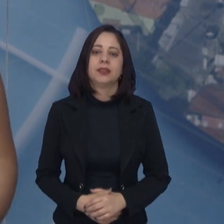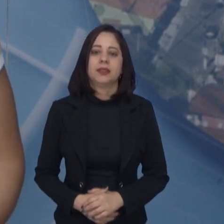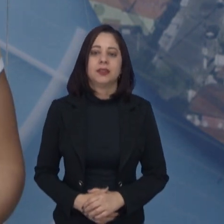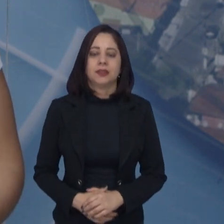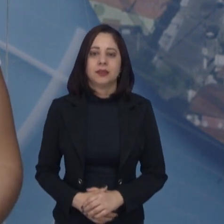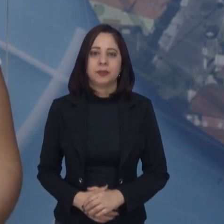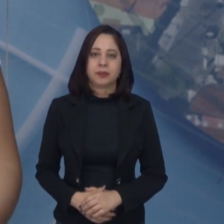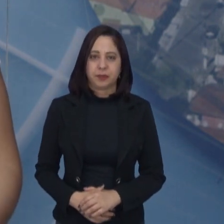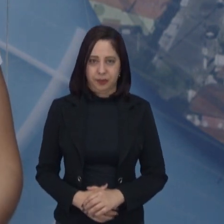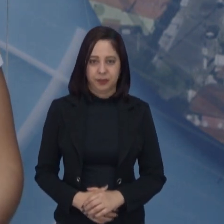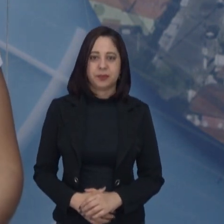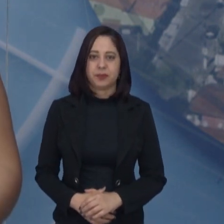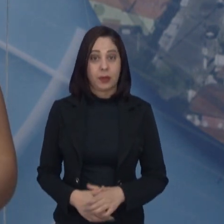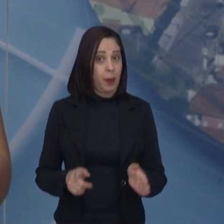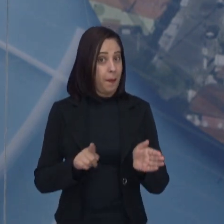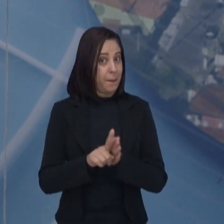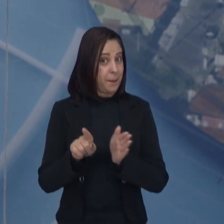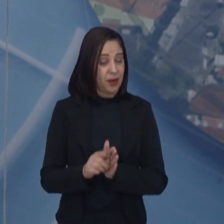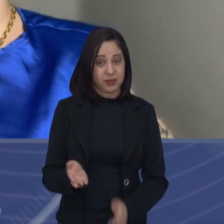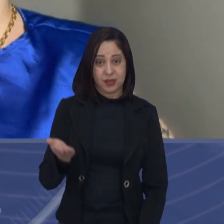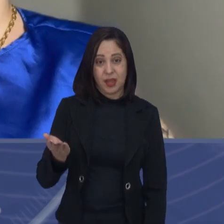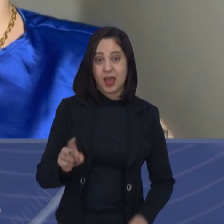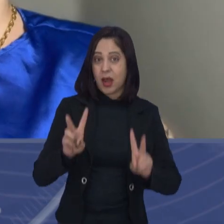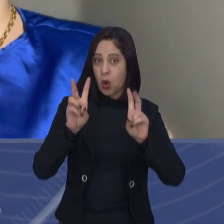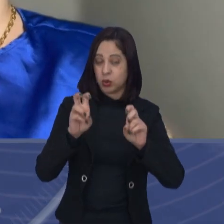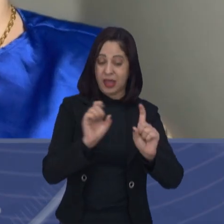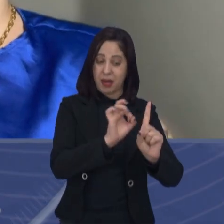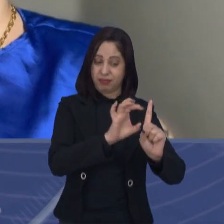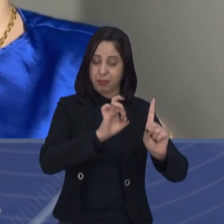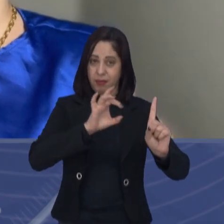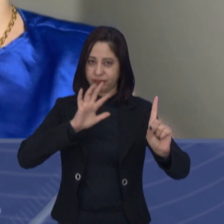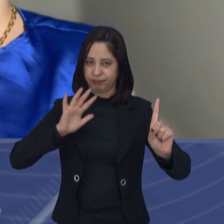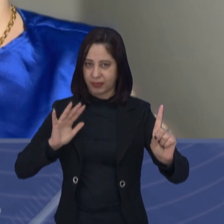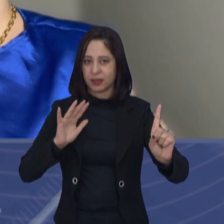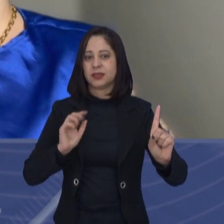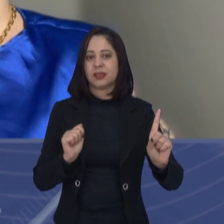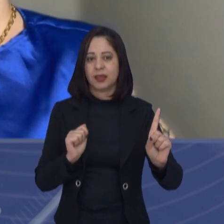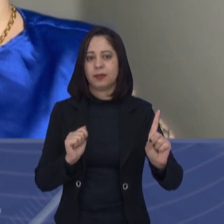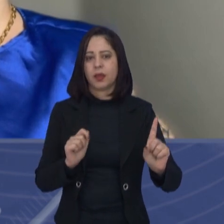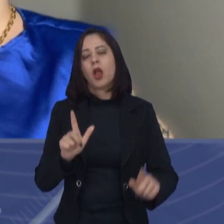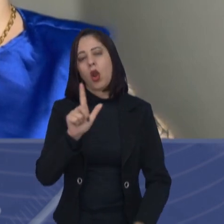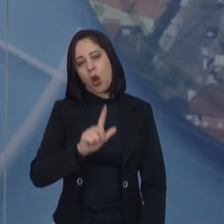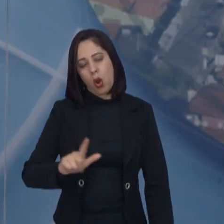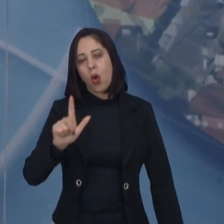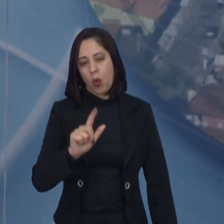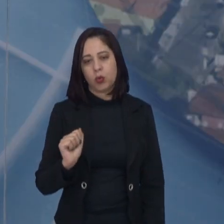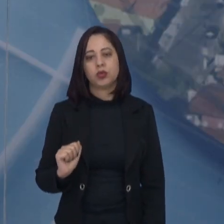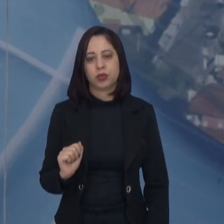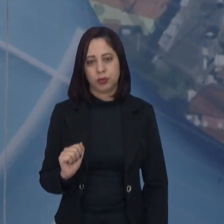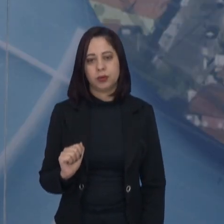vamos voltar com você. Eu perguntei para a Camila da questão do cancelamento, né? Claro que algumas coisas elas são mais óbvias,